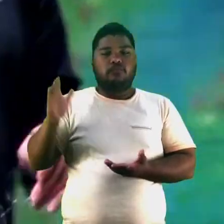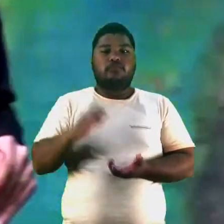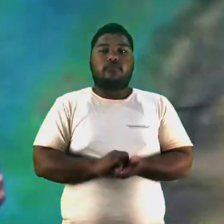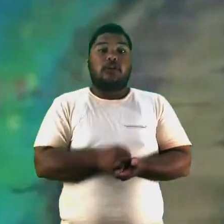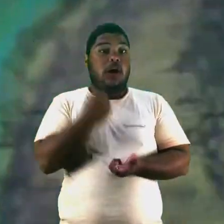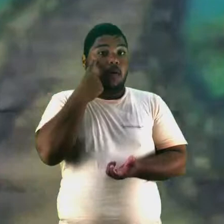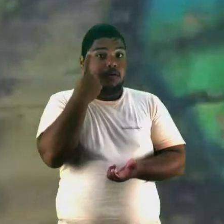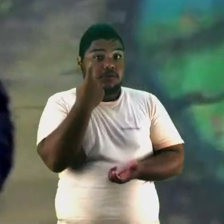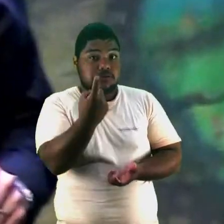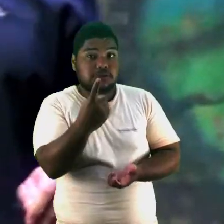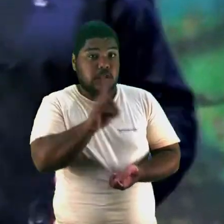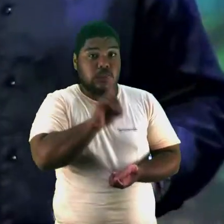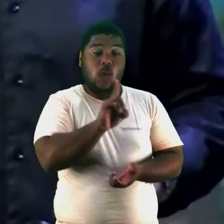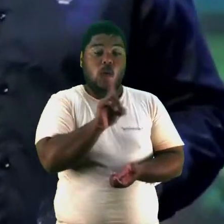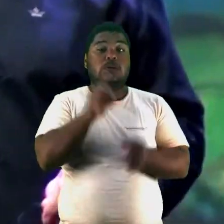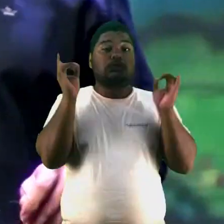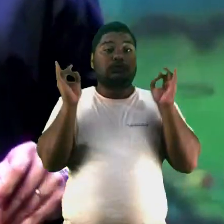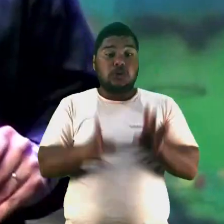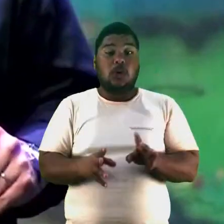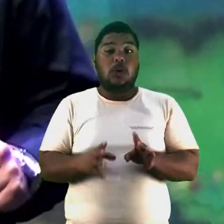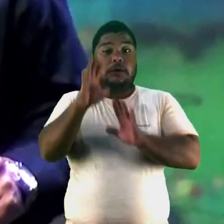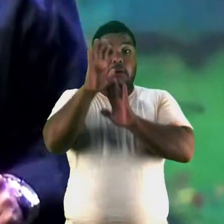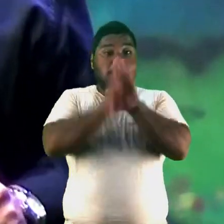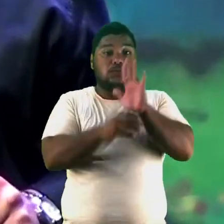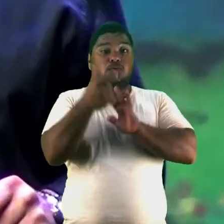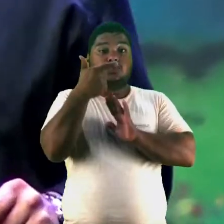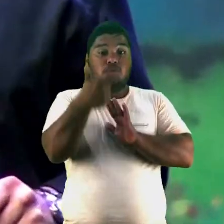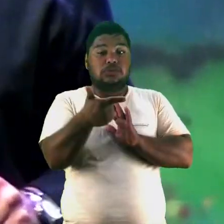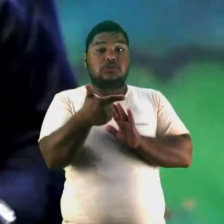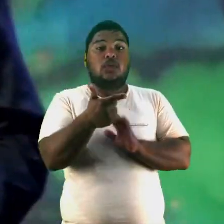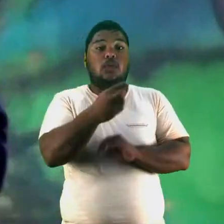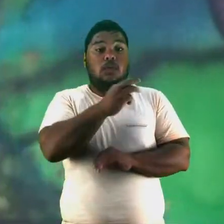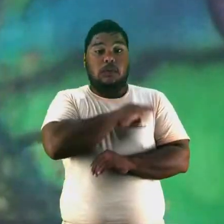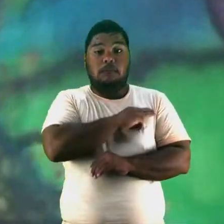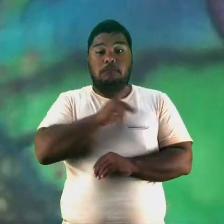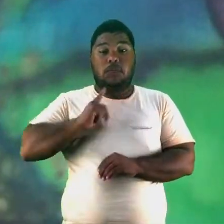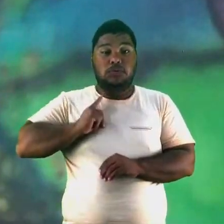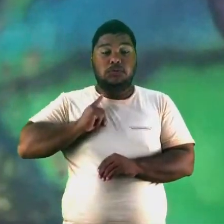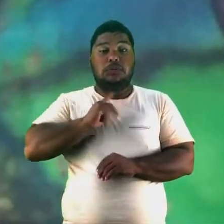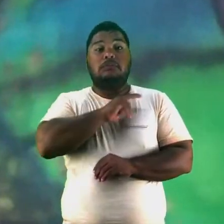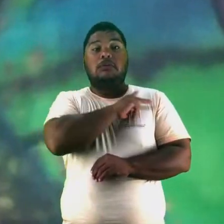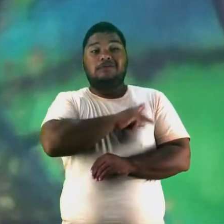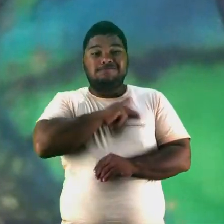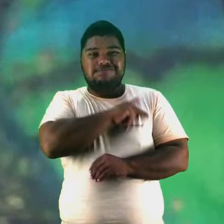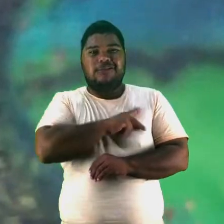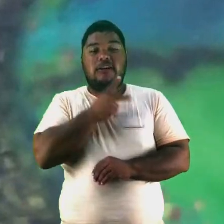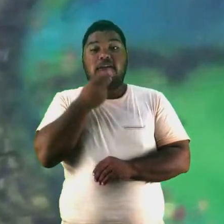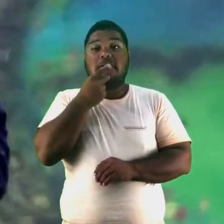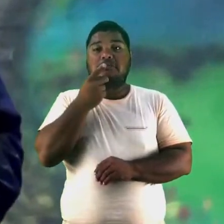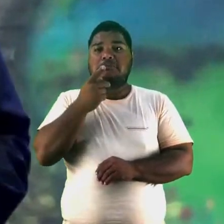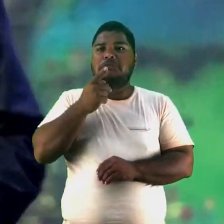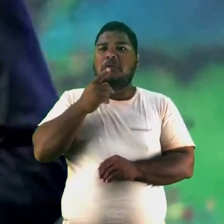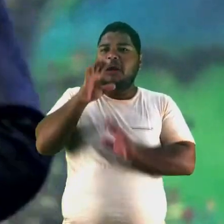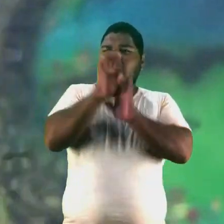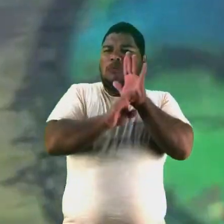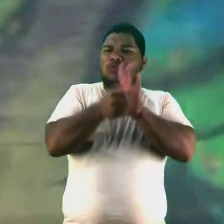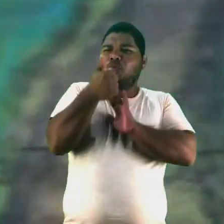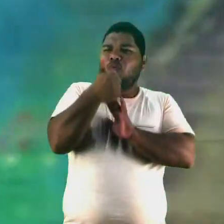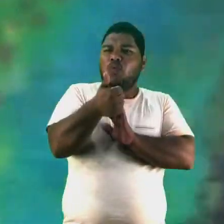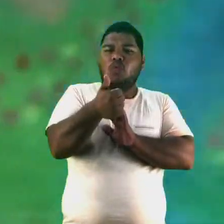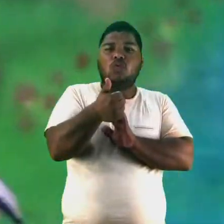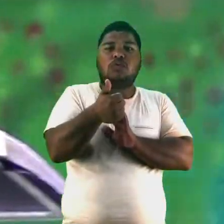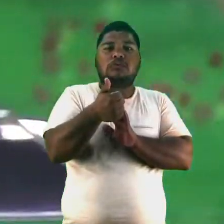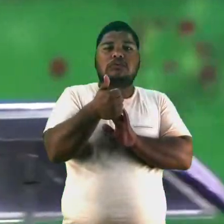interessante, não apenas no capítulo 2, o apóstolo Paulo fala, olha, no capítulo 1, que ele aprendeu da sua mãe e da sua avó, no